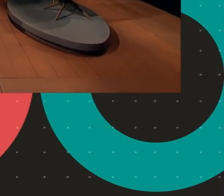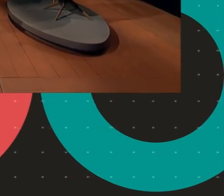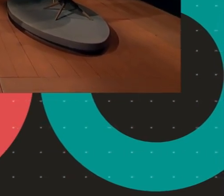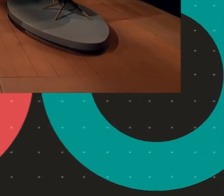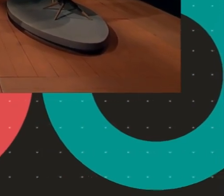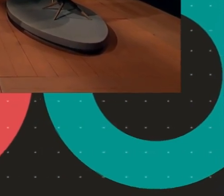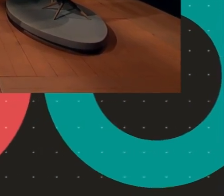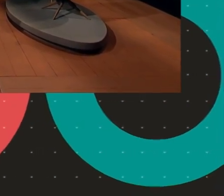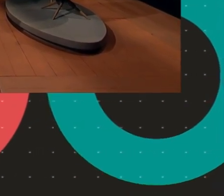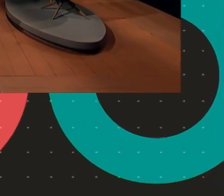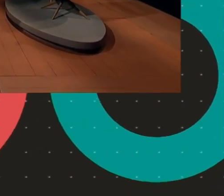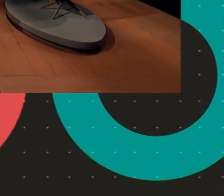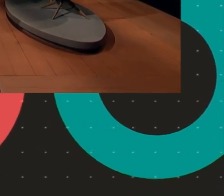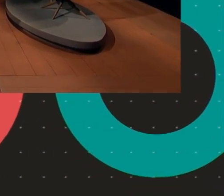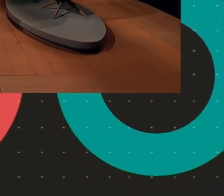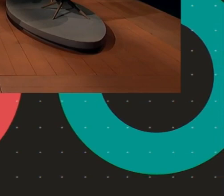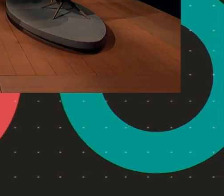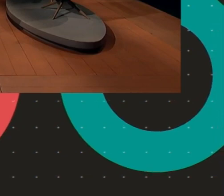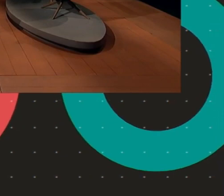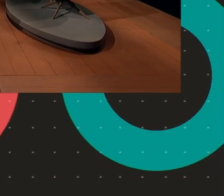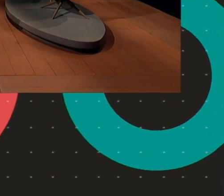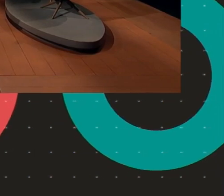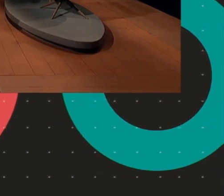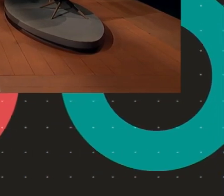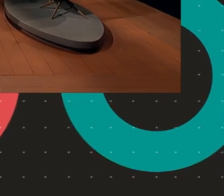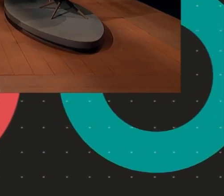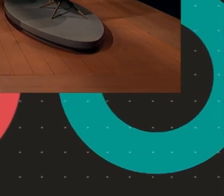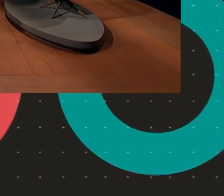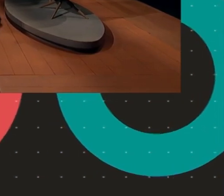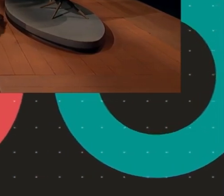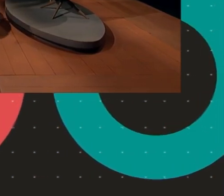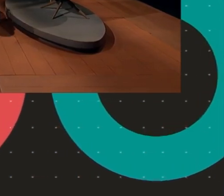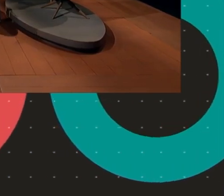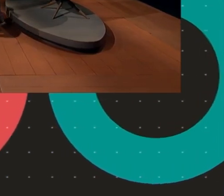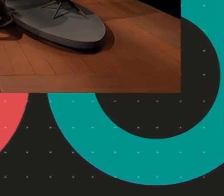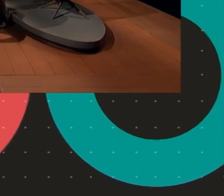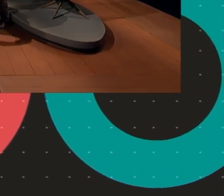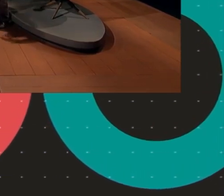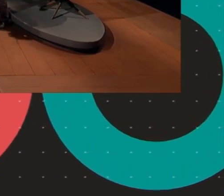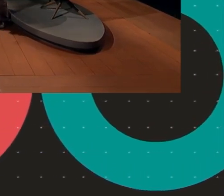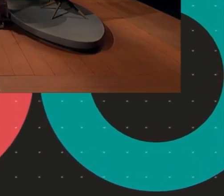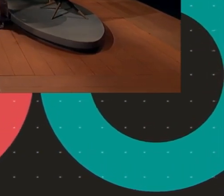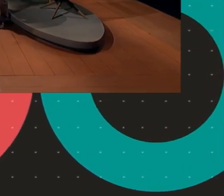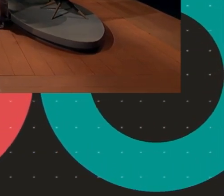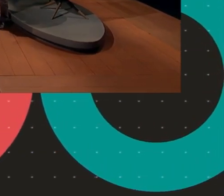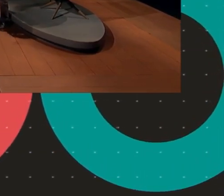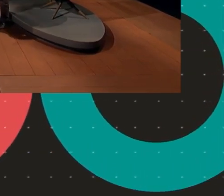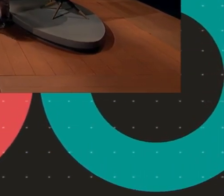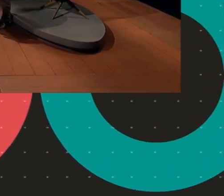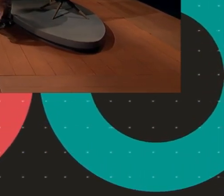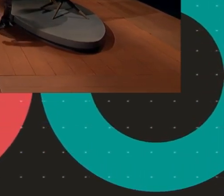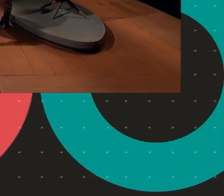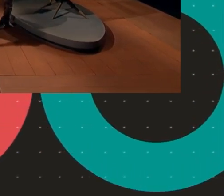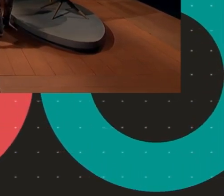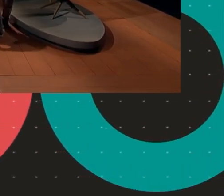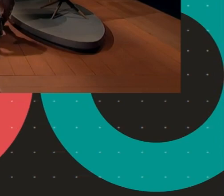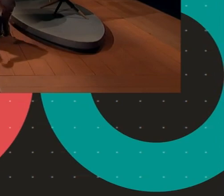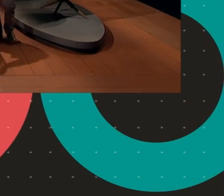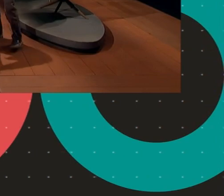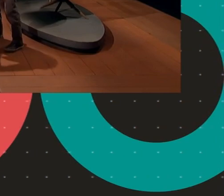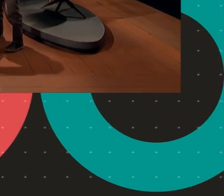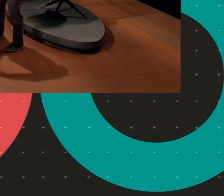Beleza obada obrigada como é que vocês conseguiram essas pessoas quem deu a ideia desse mundo de pess sai o